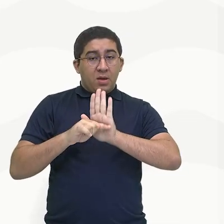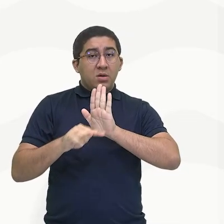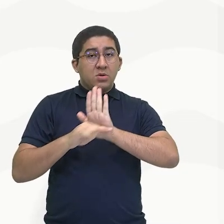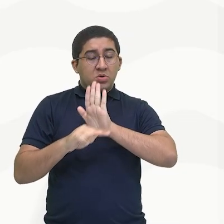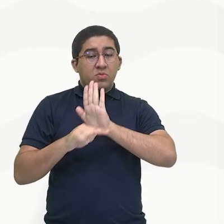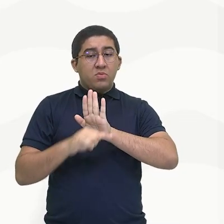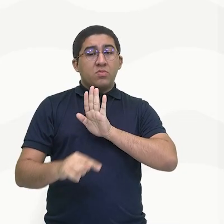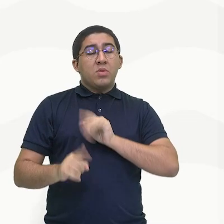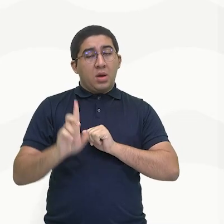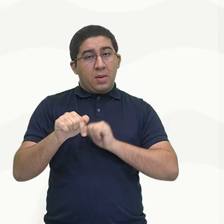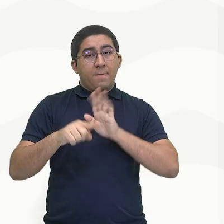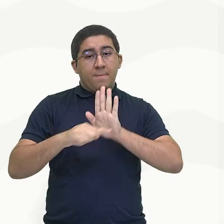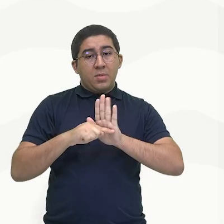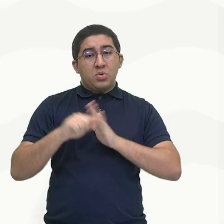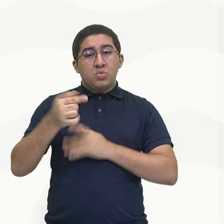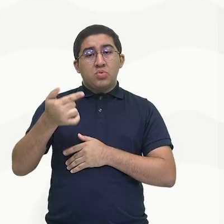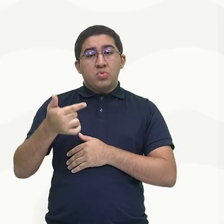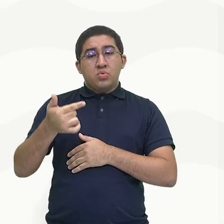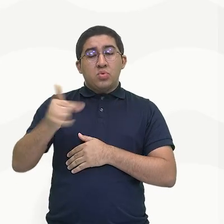Negativo. Menos